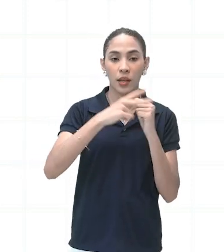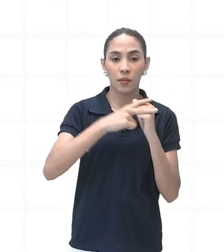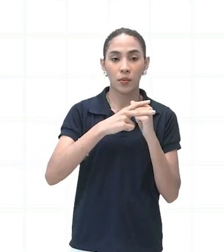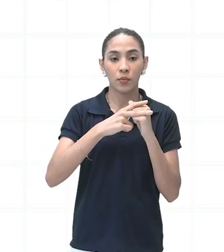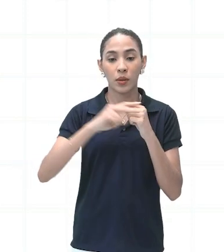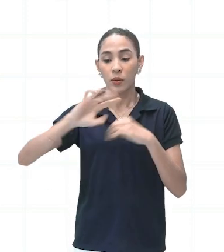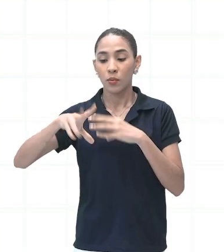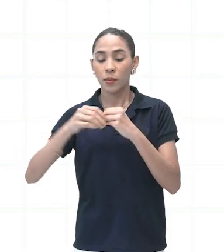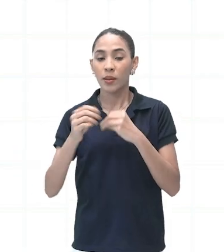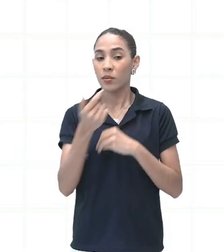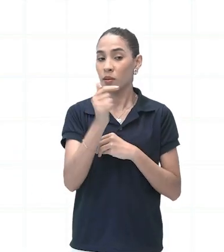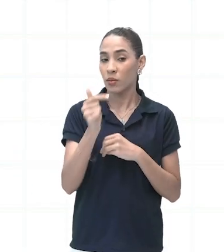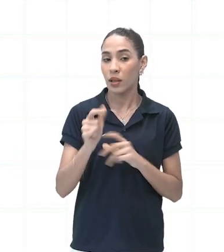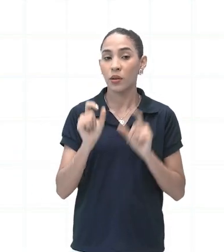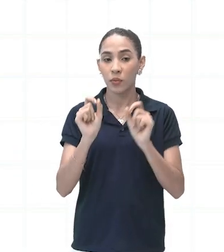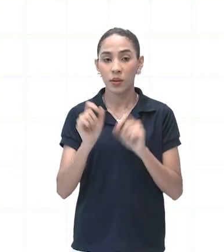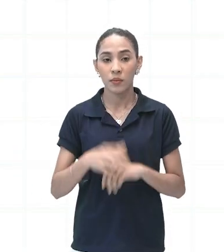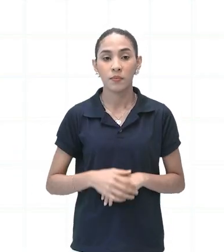não há